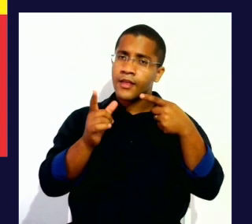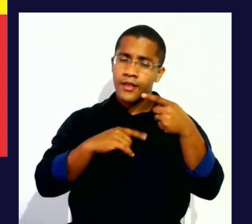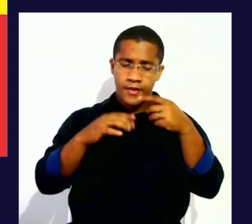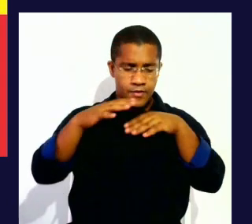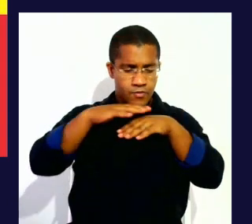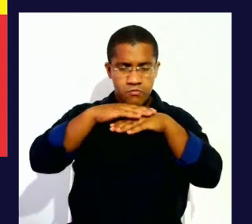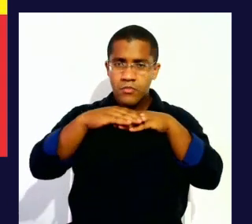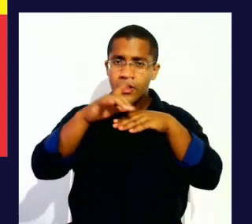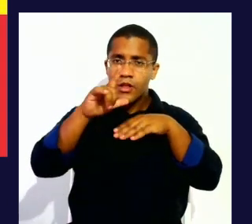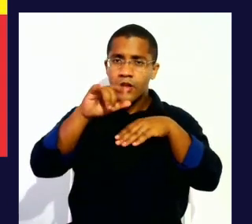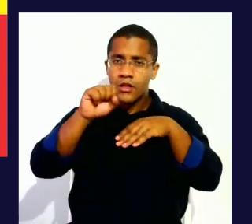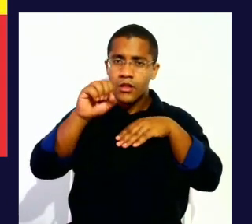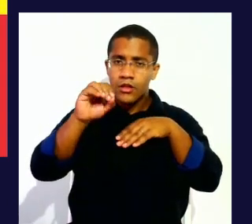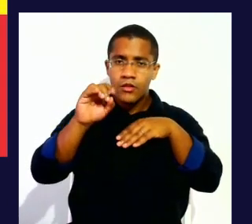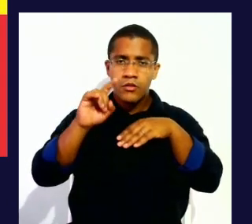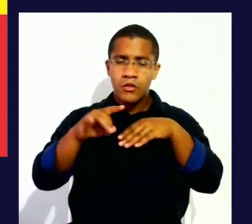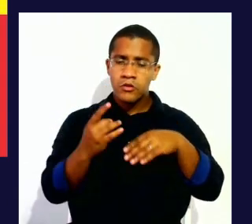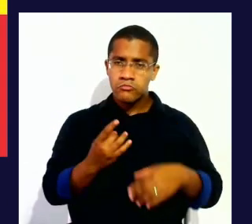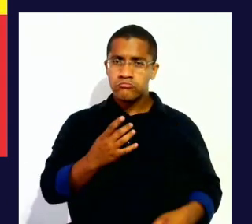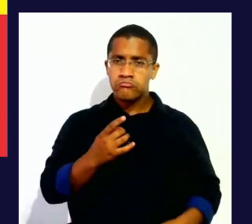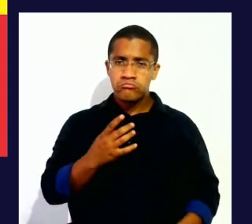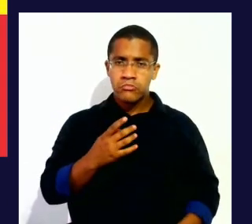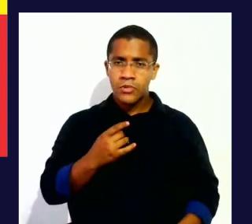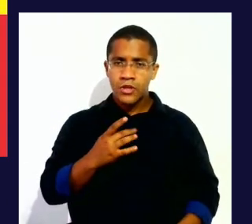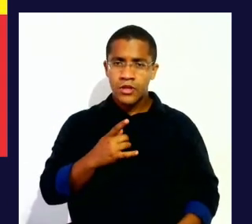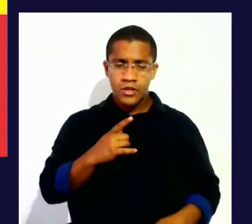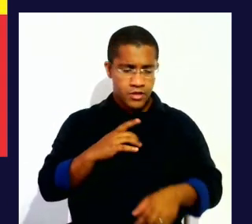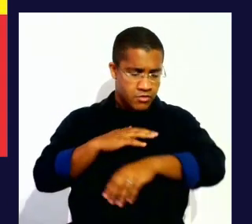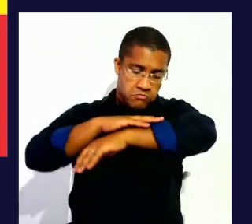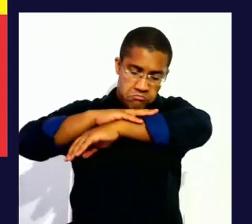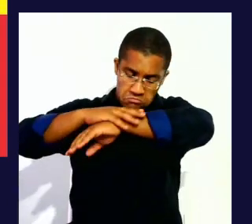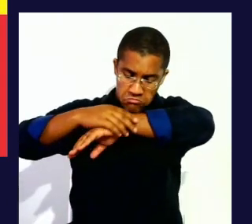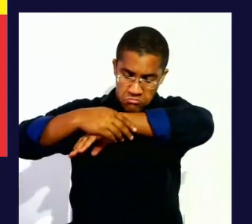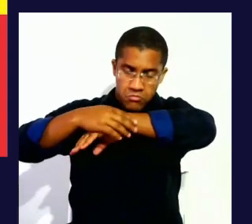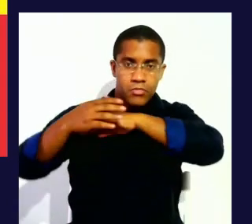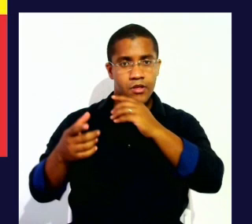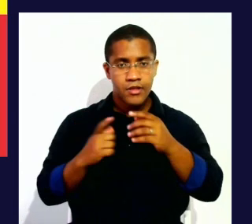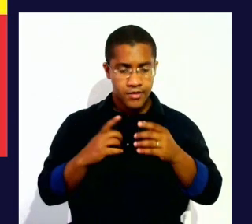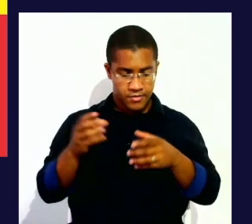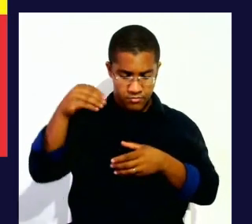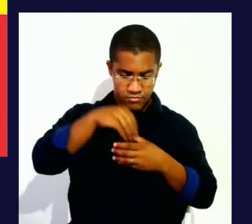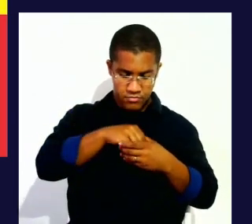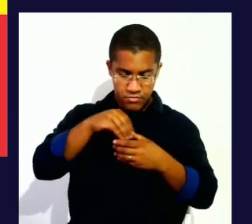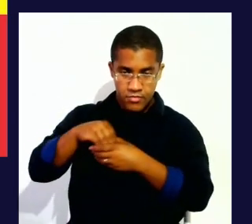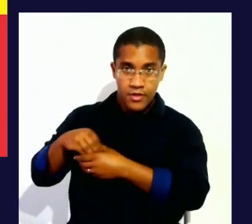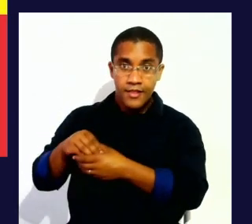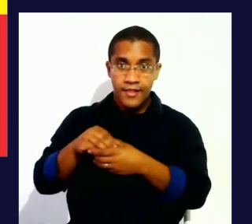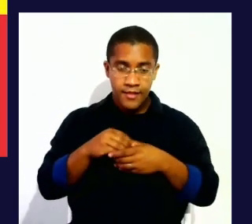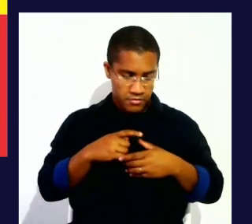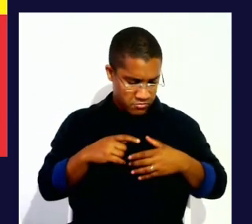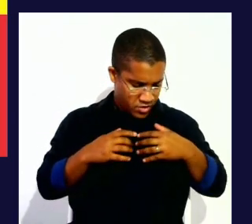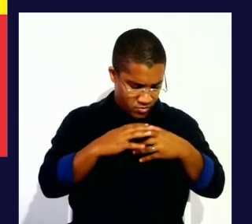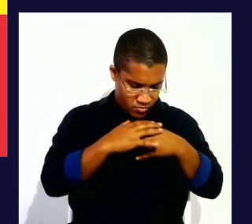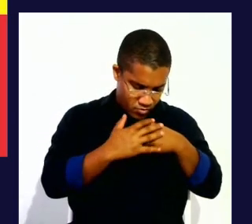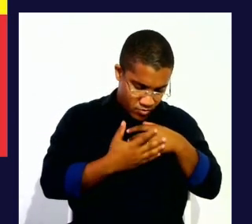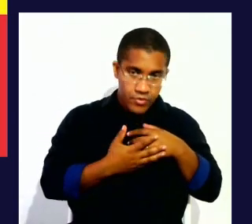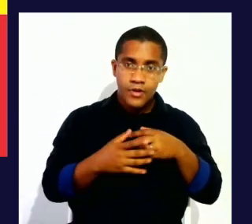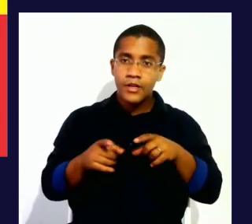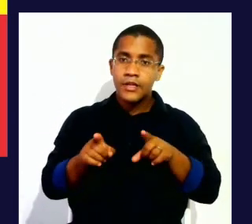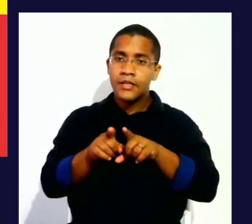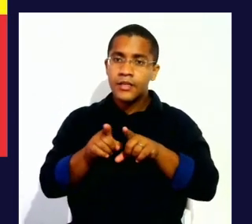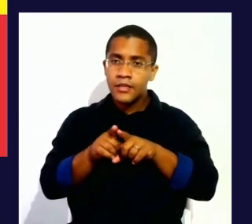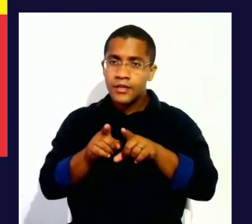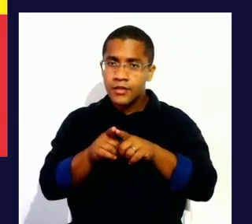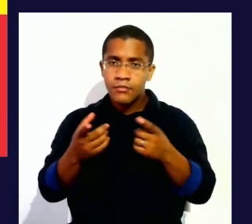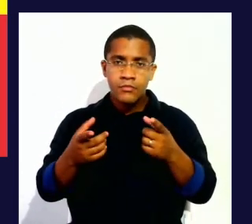músculo liso, na realidade, se trata de um músculo involuntário. Localiza-se na pele, nos órgãos internos,